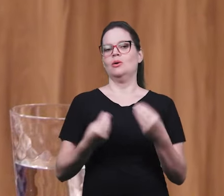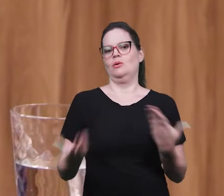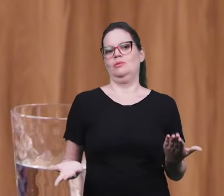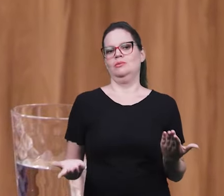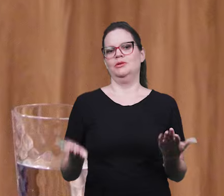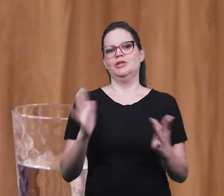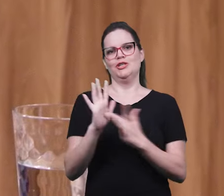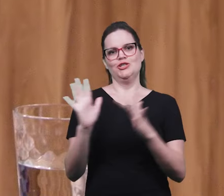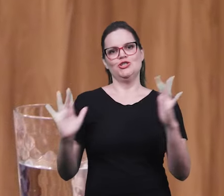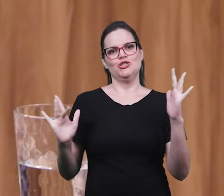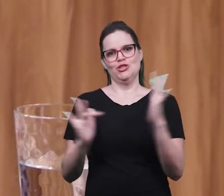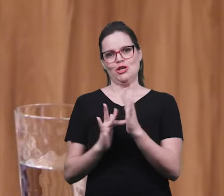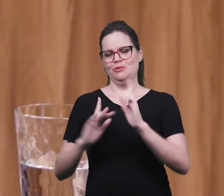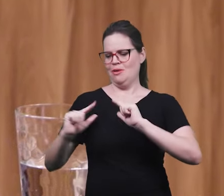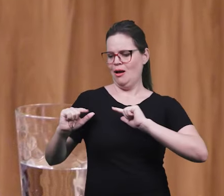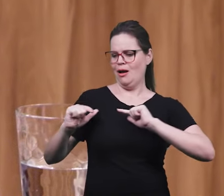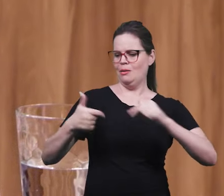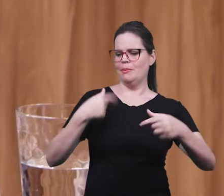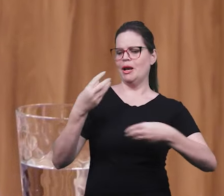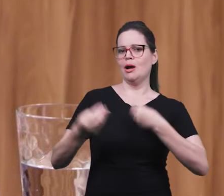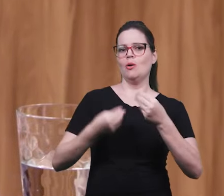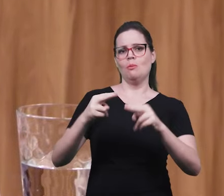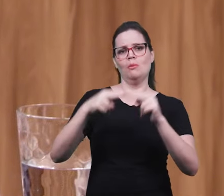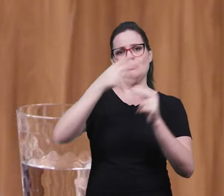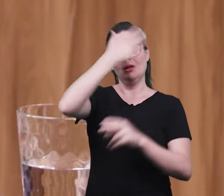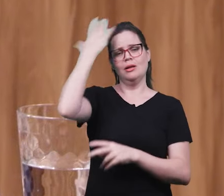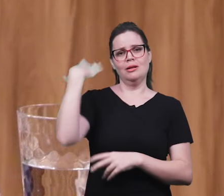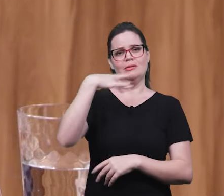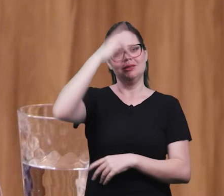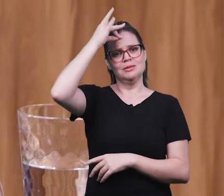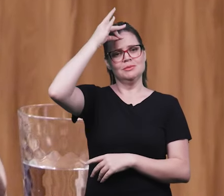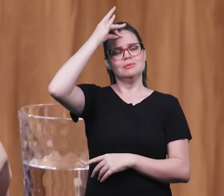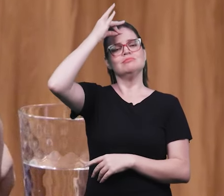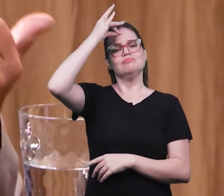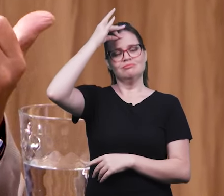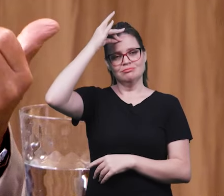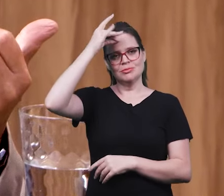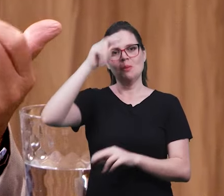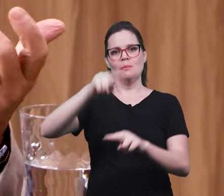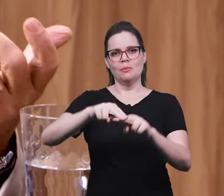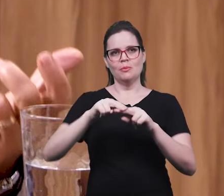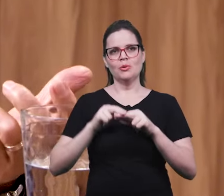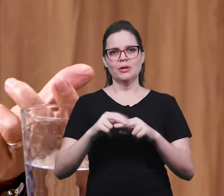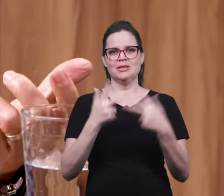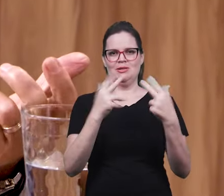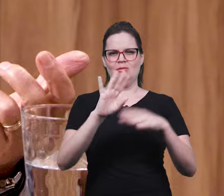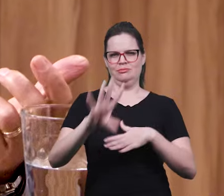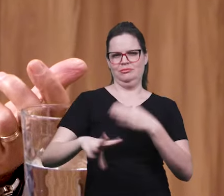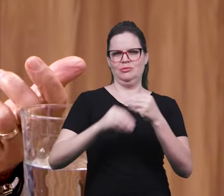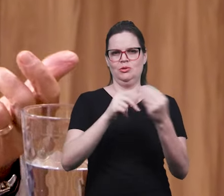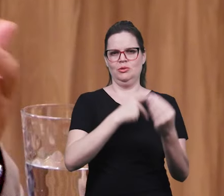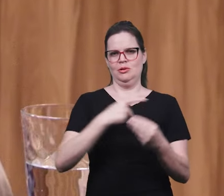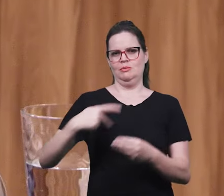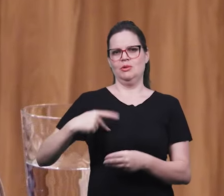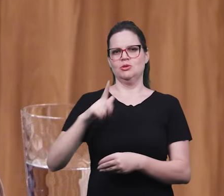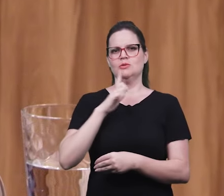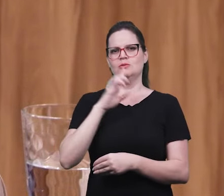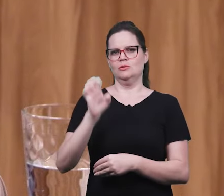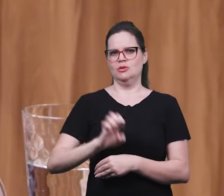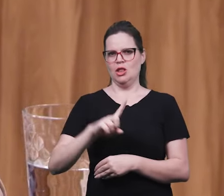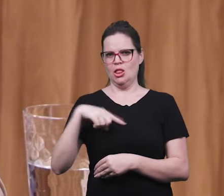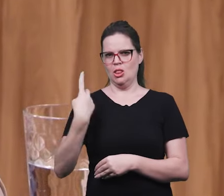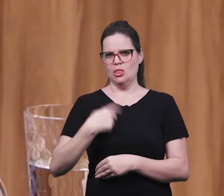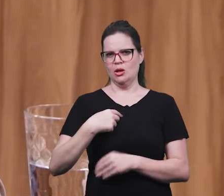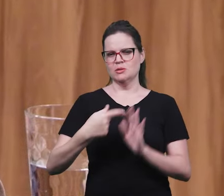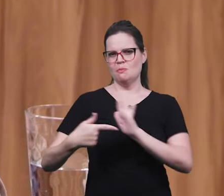é manifestado no meio da igreja através do Espírito Santo. Por isso, corroborando com o que o pastor Luiz Eugênio falou, nós não fazemos